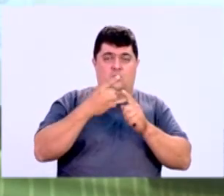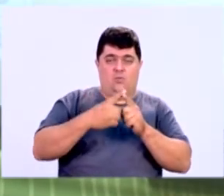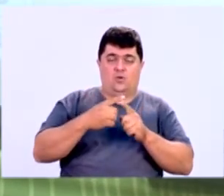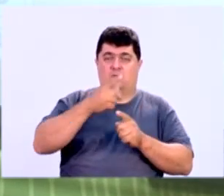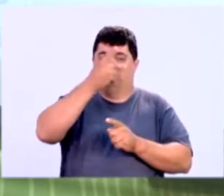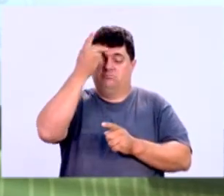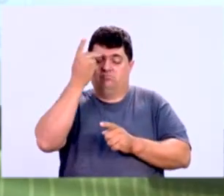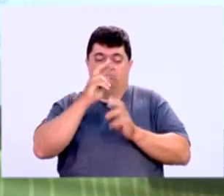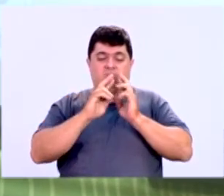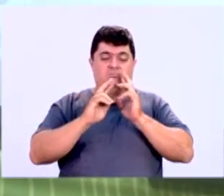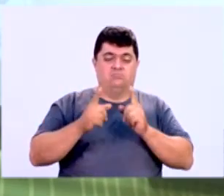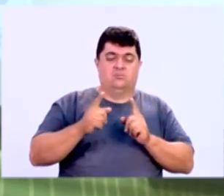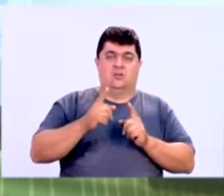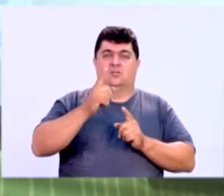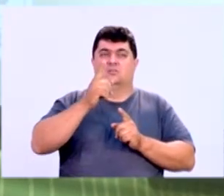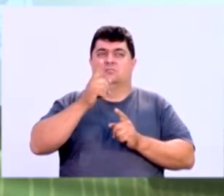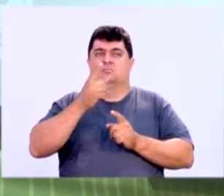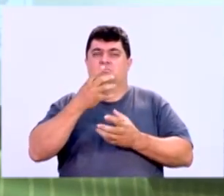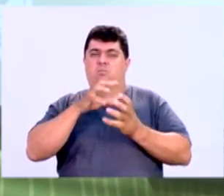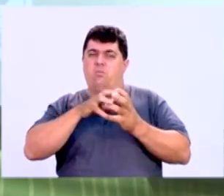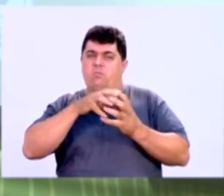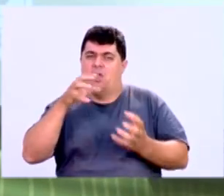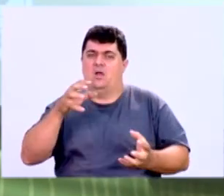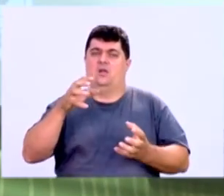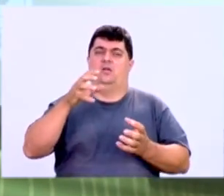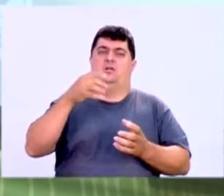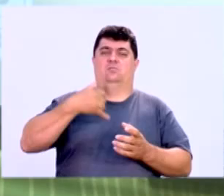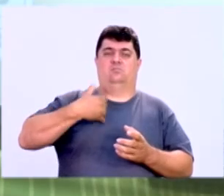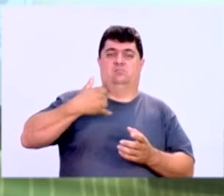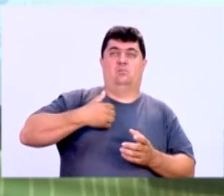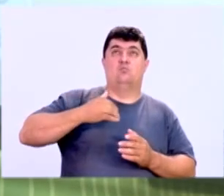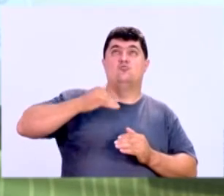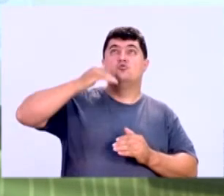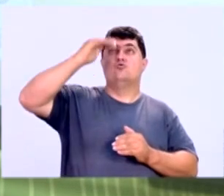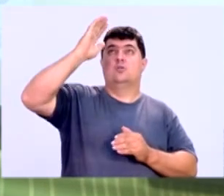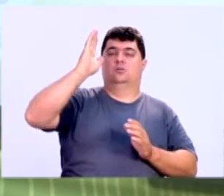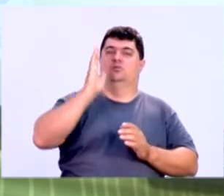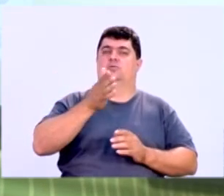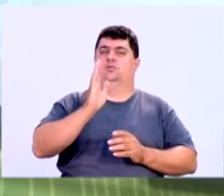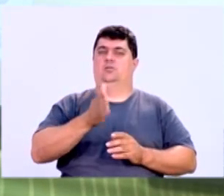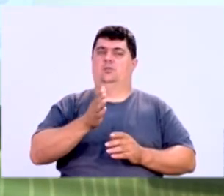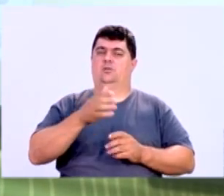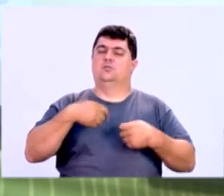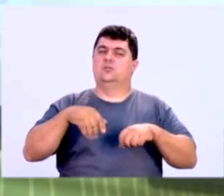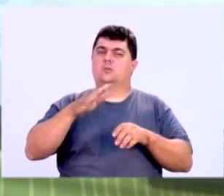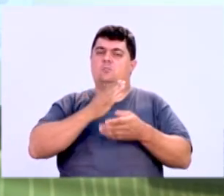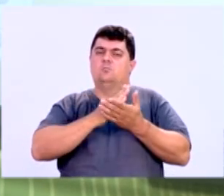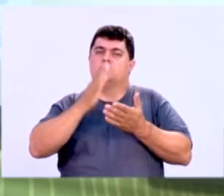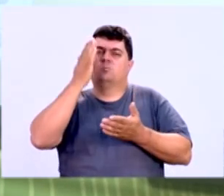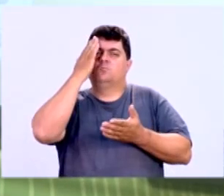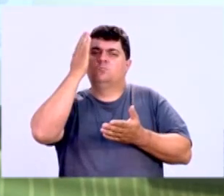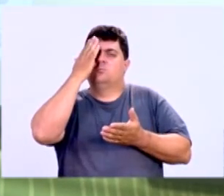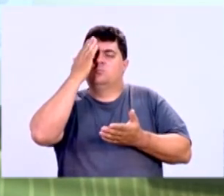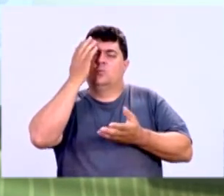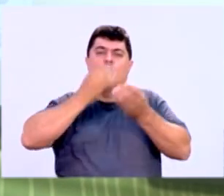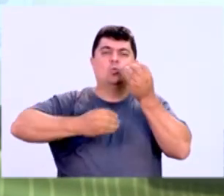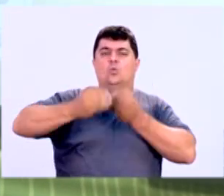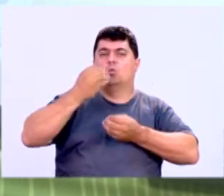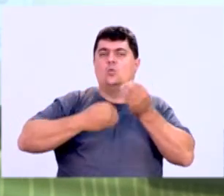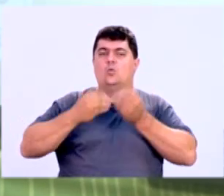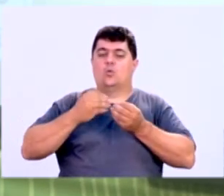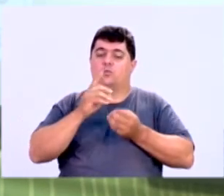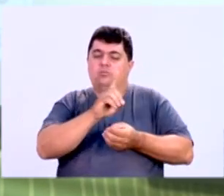pessoas, né, mais idosas, com mais idade. Então, a gente precisa começar a entender essas formas